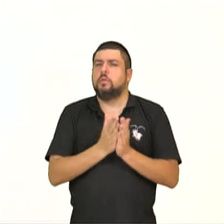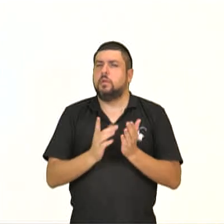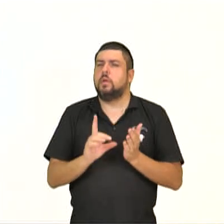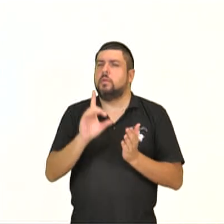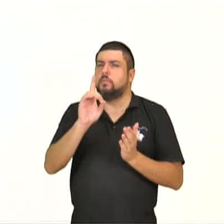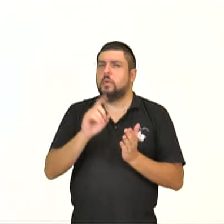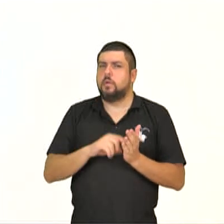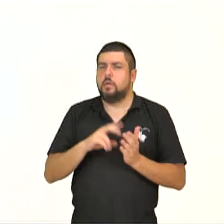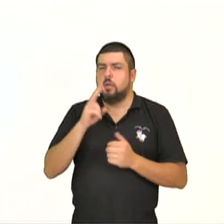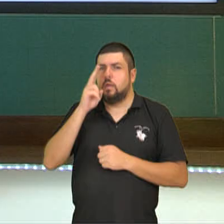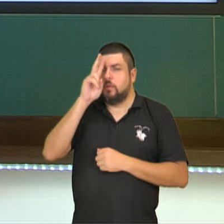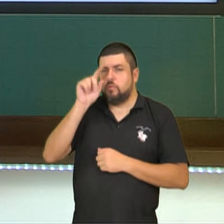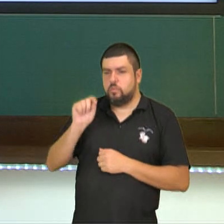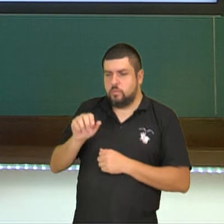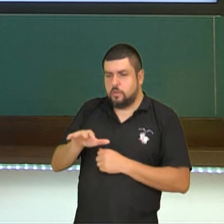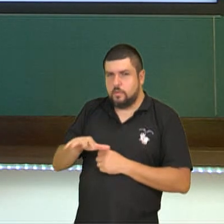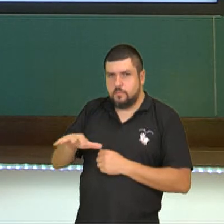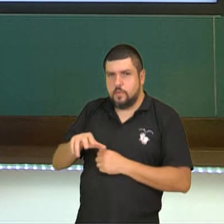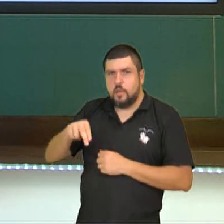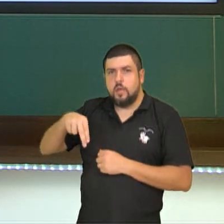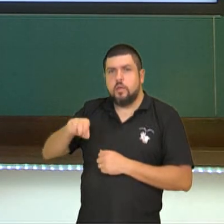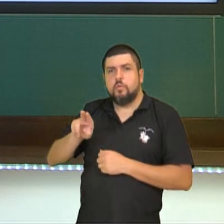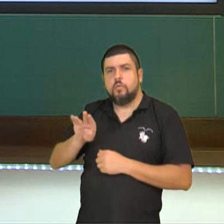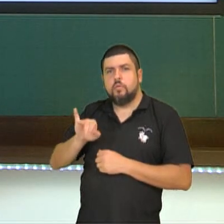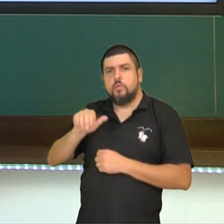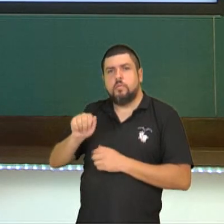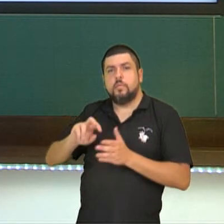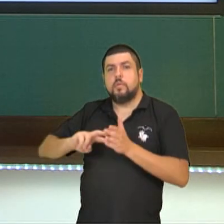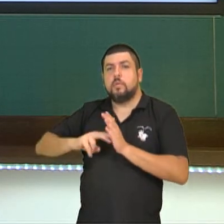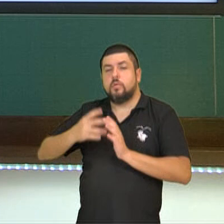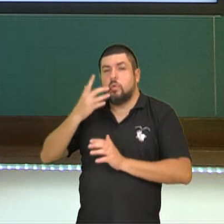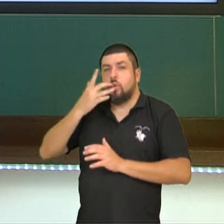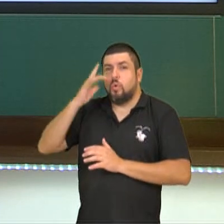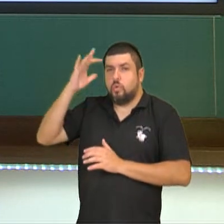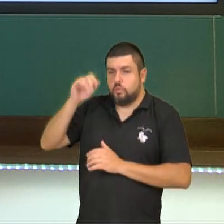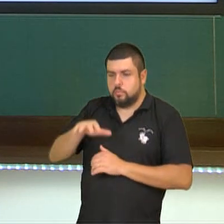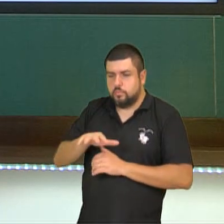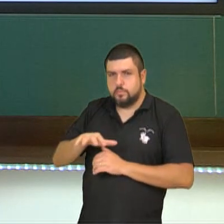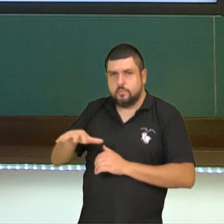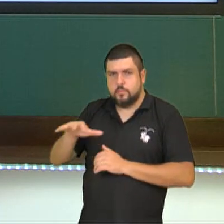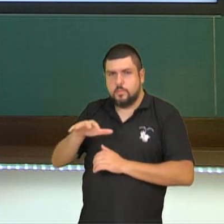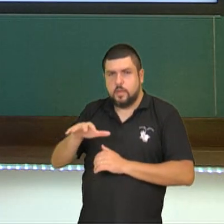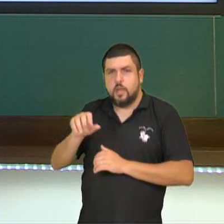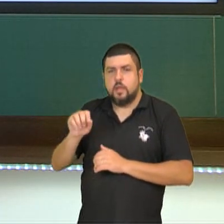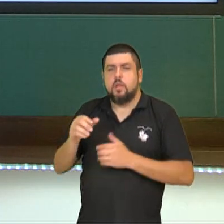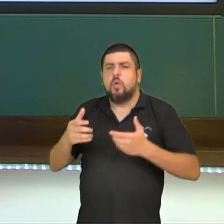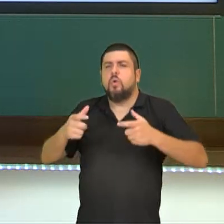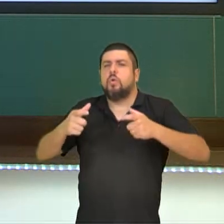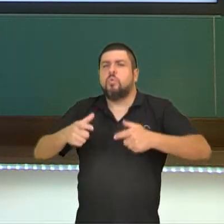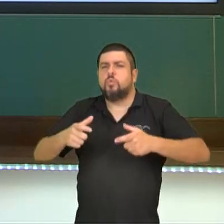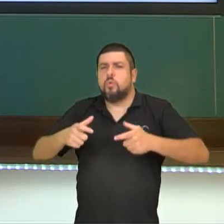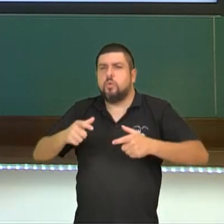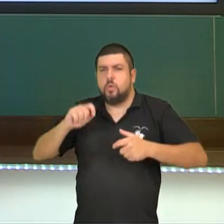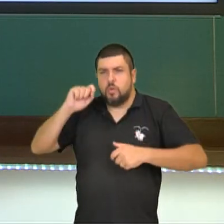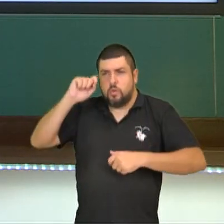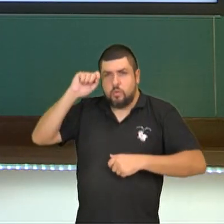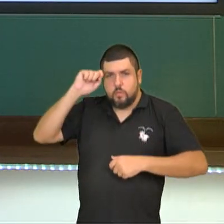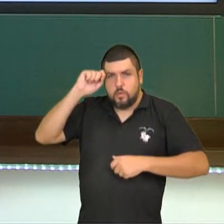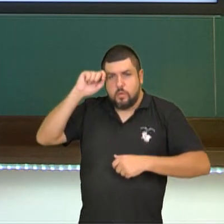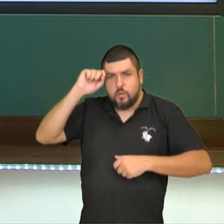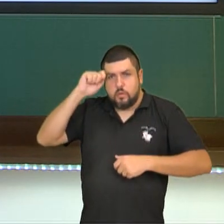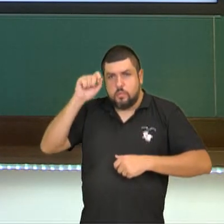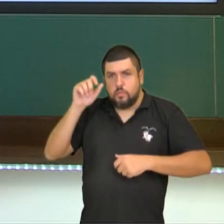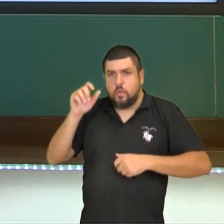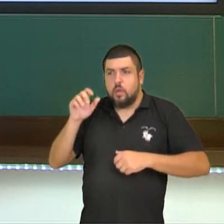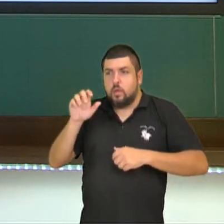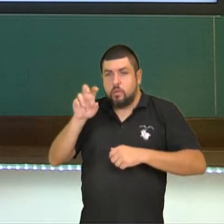núbios, lembrando que Núbia significa ouro, são os cuxitas, aquela região mais sul ali após